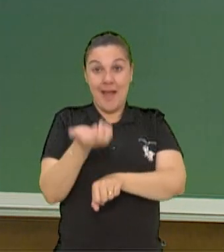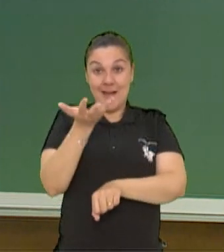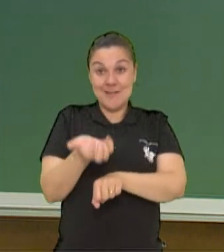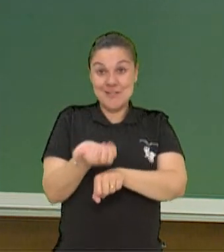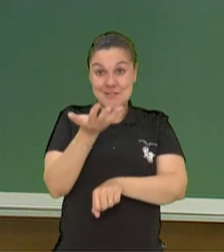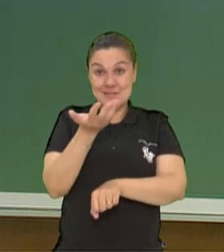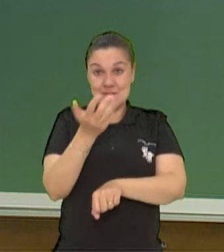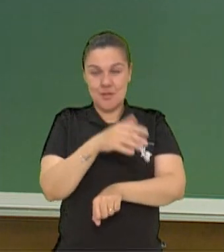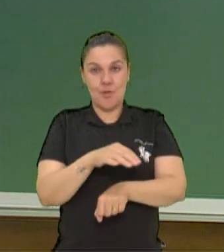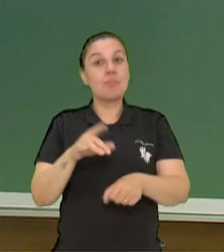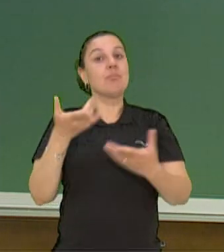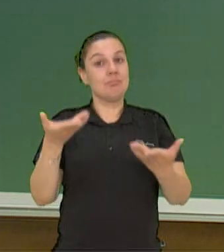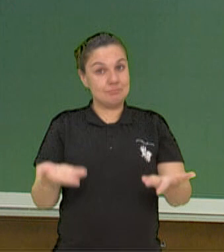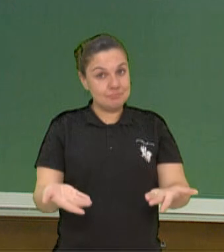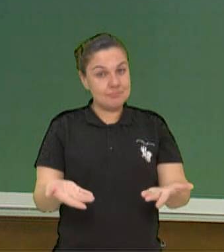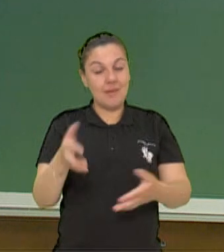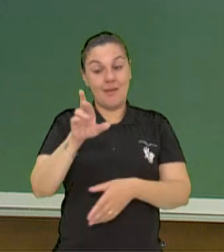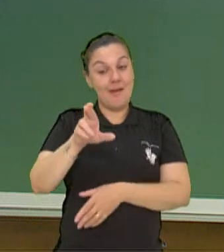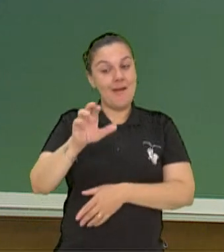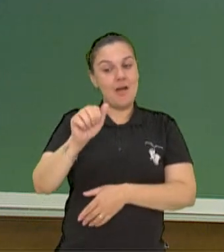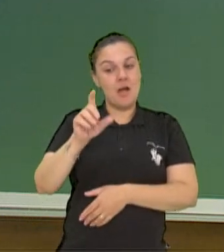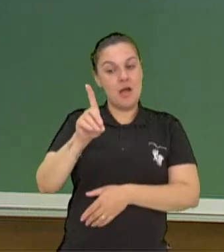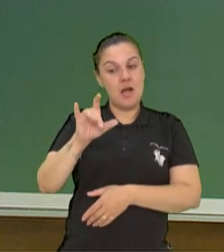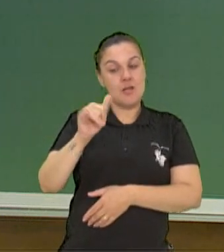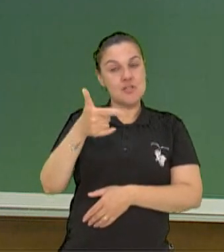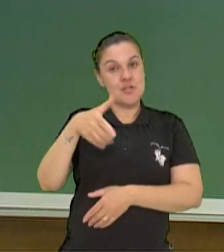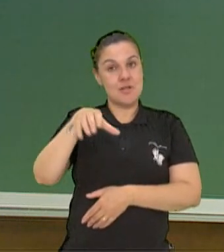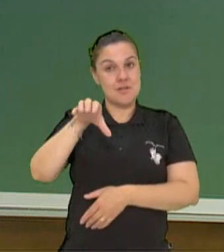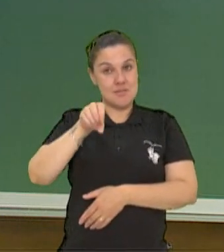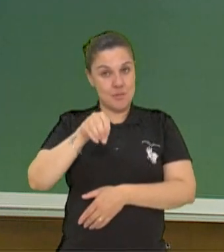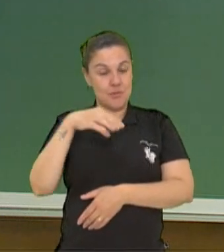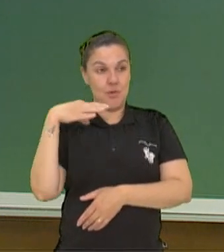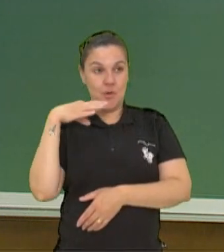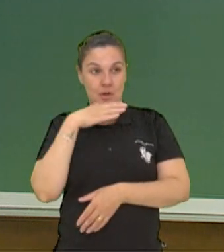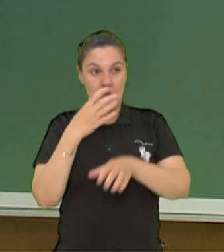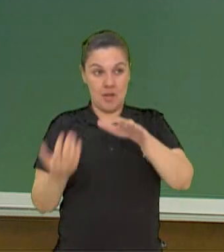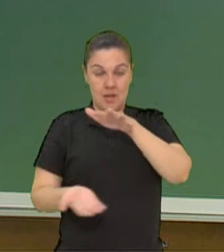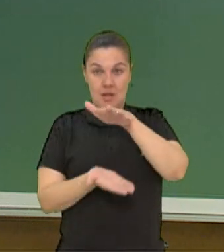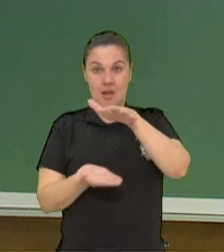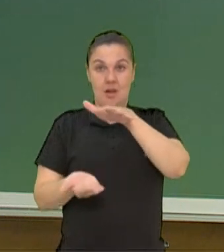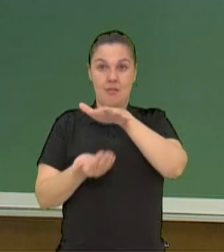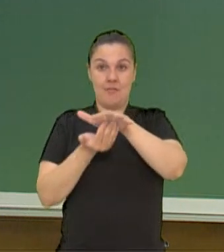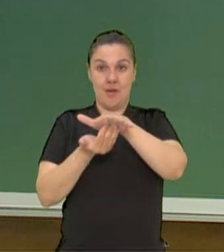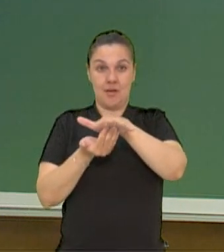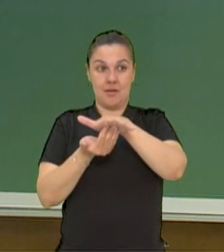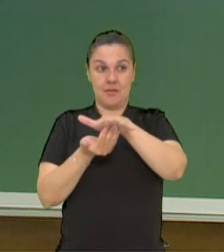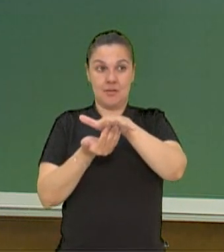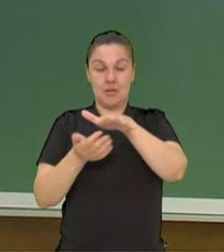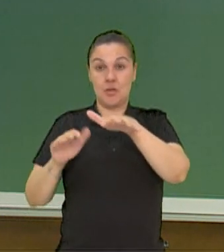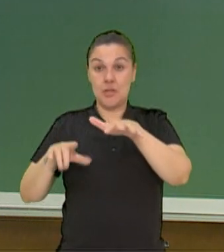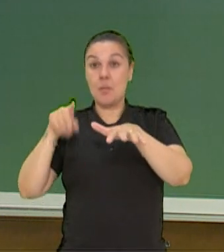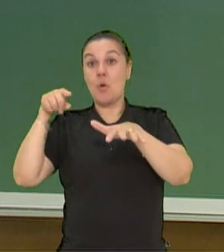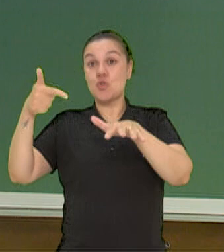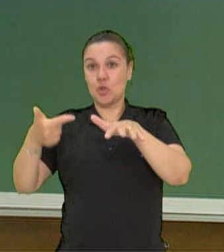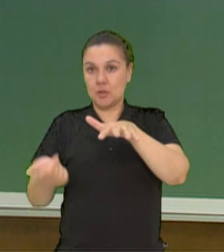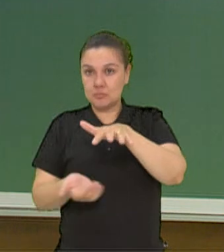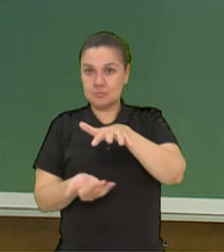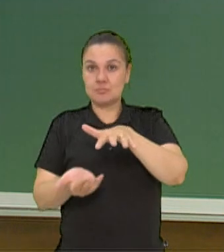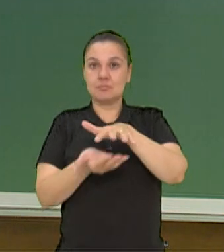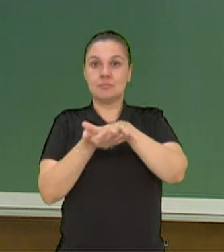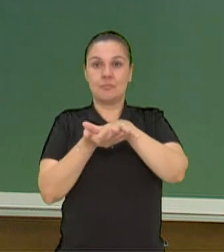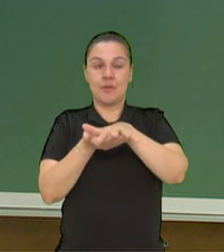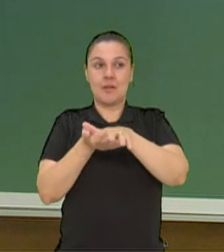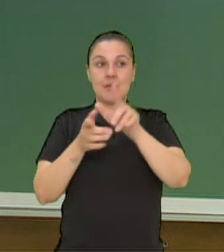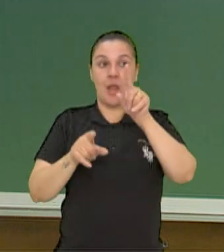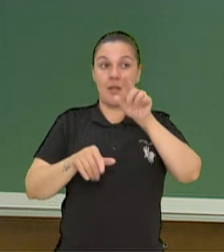ondas eletromagnéticas. Essa radiação, ela sai uma quantidade, ela vai, depois de um tempo sai outra quantidade. Ou